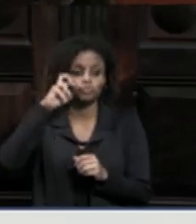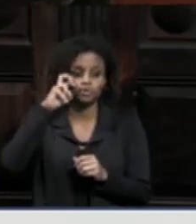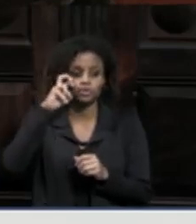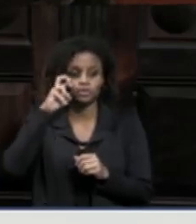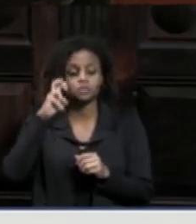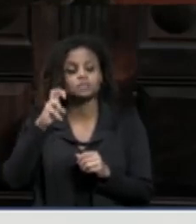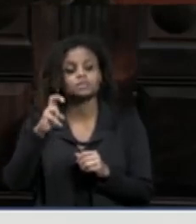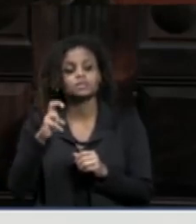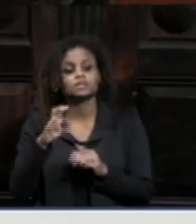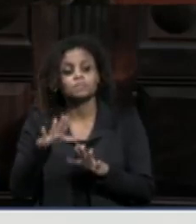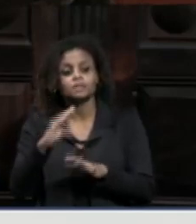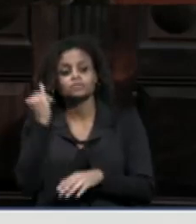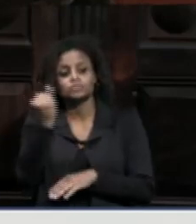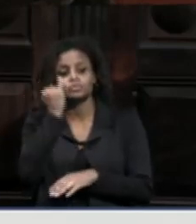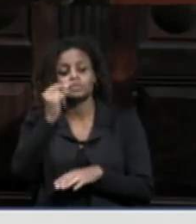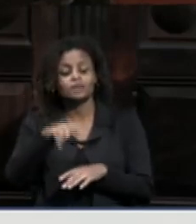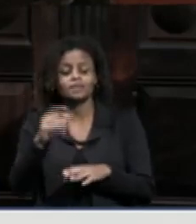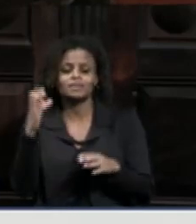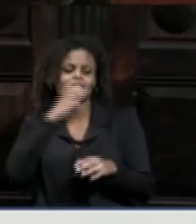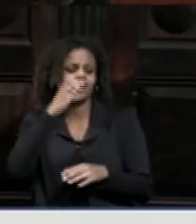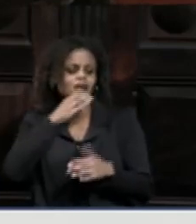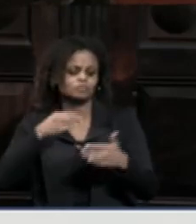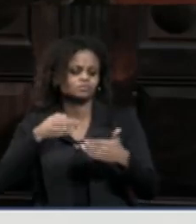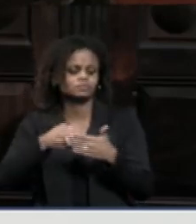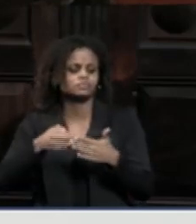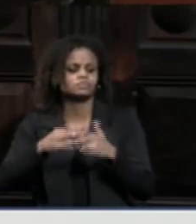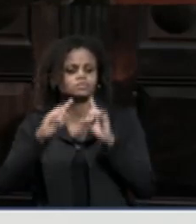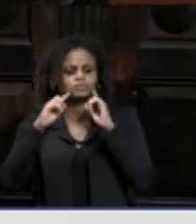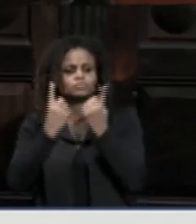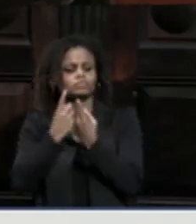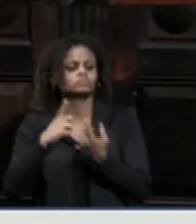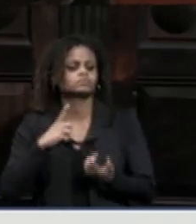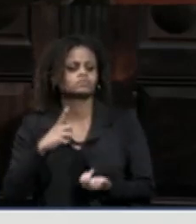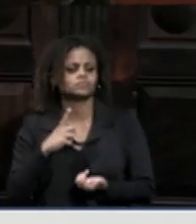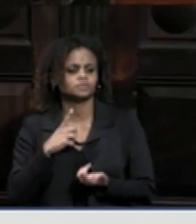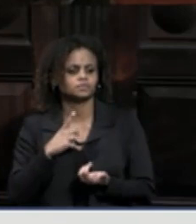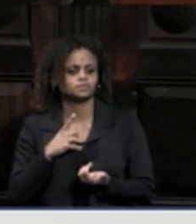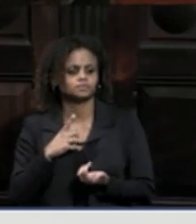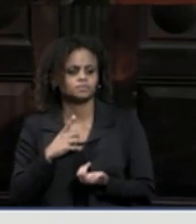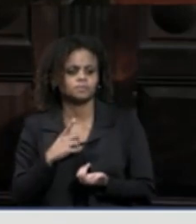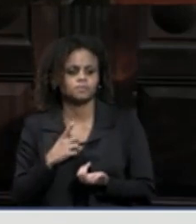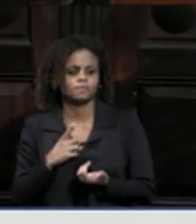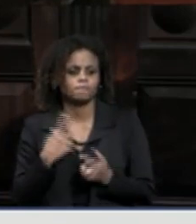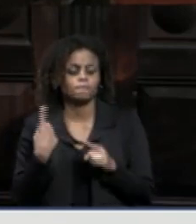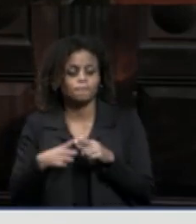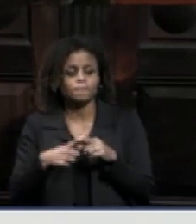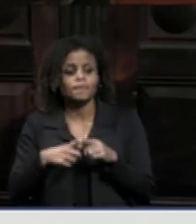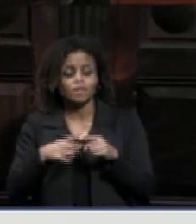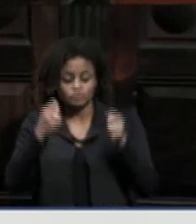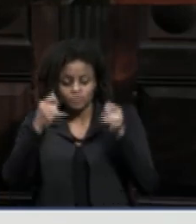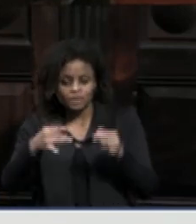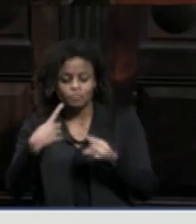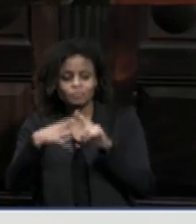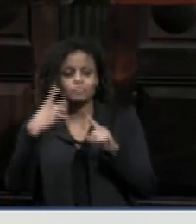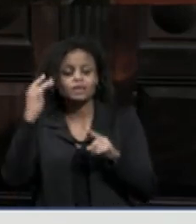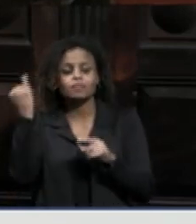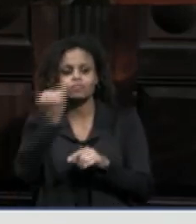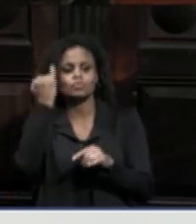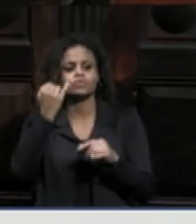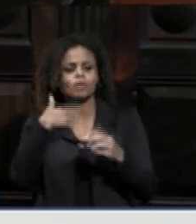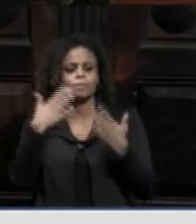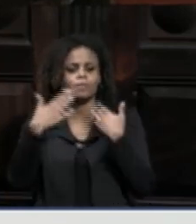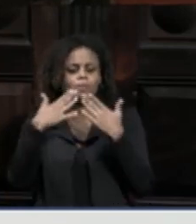para a quarta. O importante é que aconteça logo. Eu só queria explicar por que eu vejo que é importante debater esse projeto agora. Porque esse é um